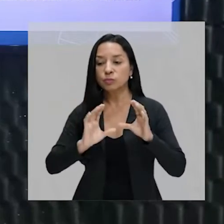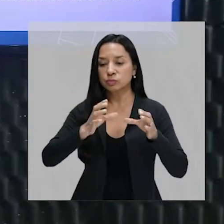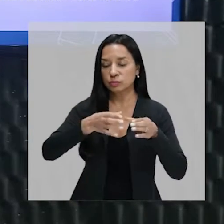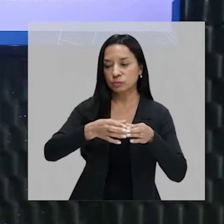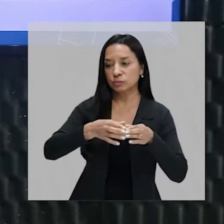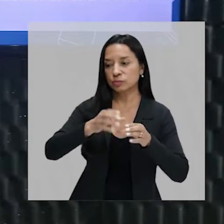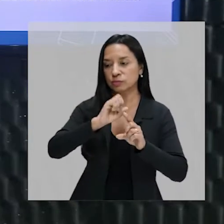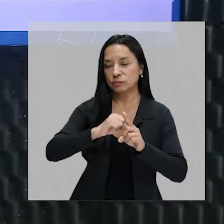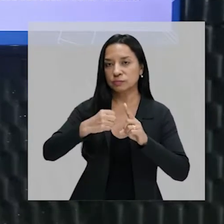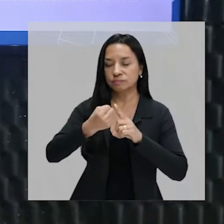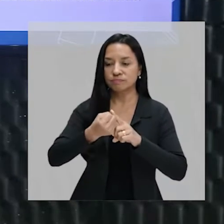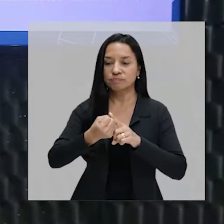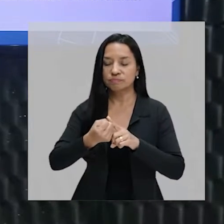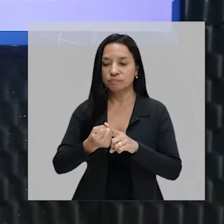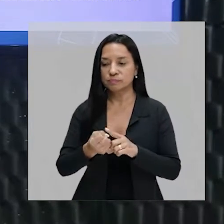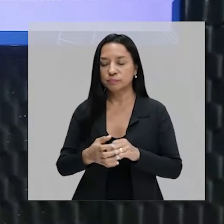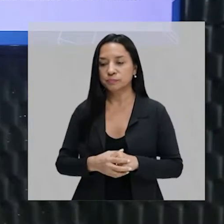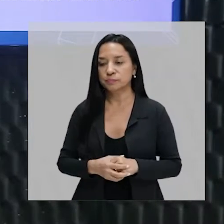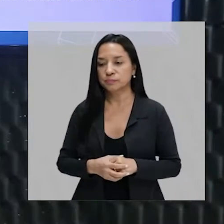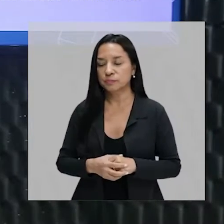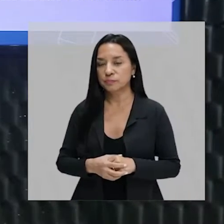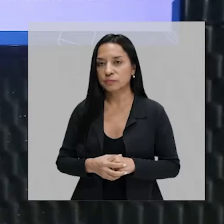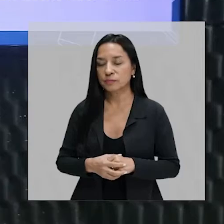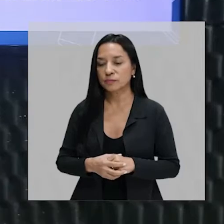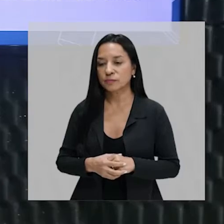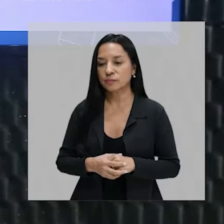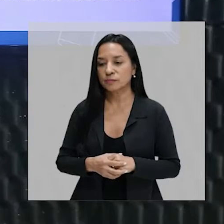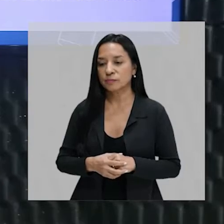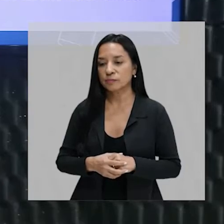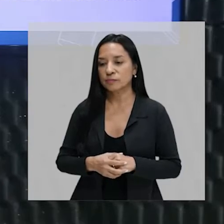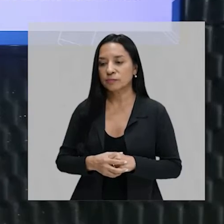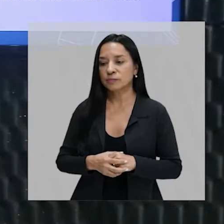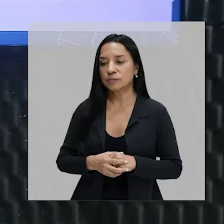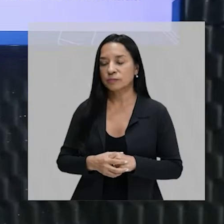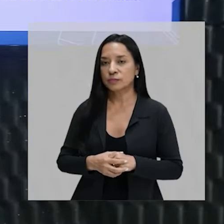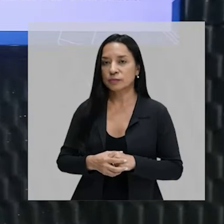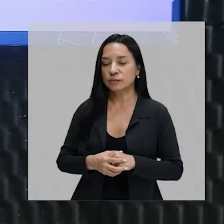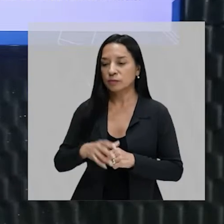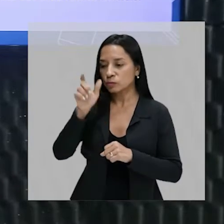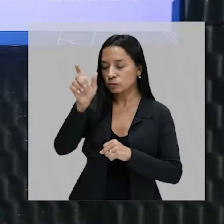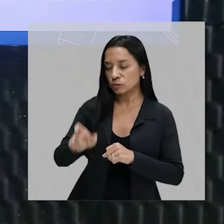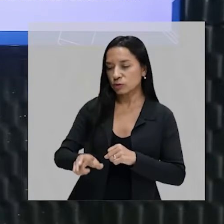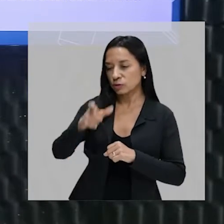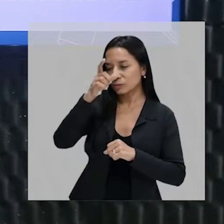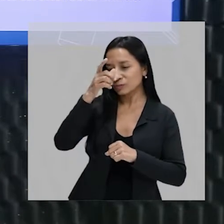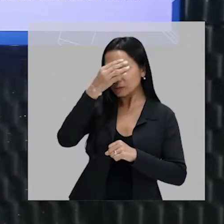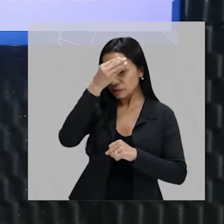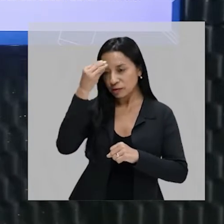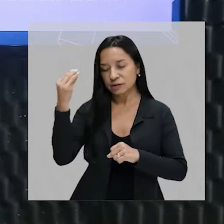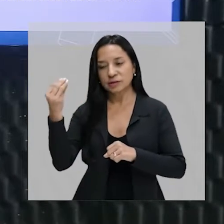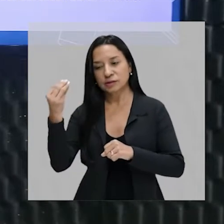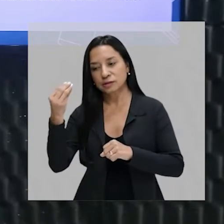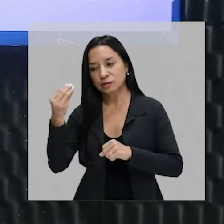sociedade acabaram sendo esquecidos dizimados